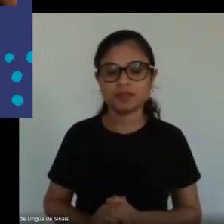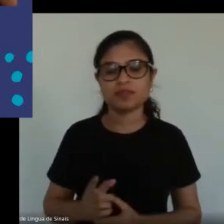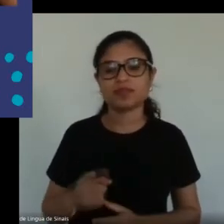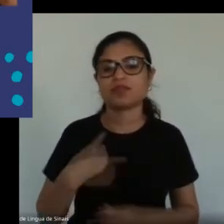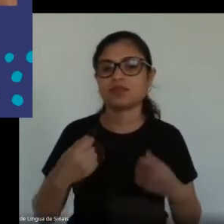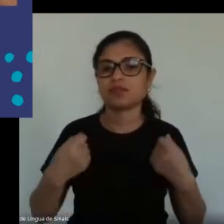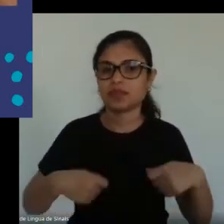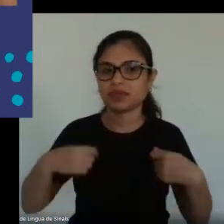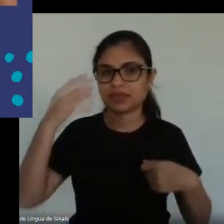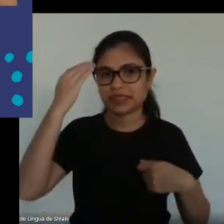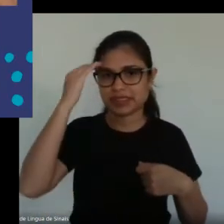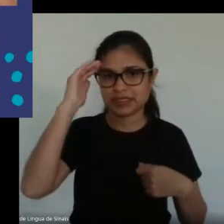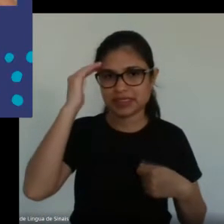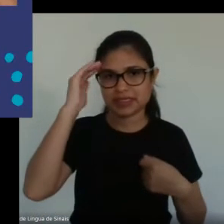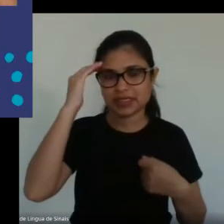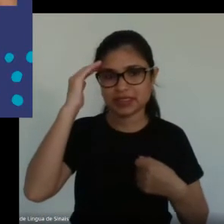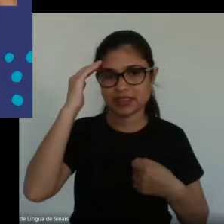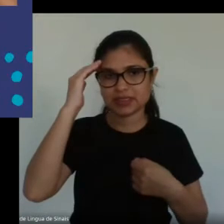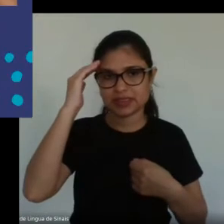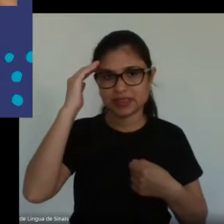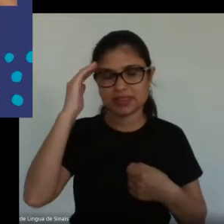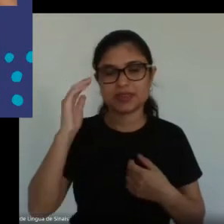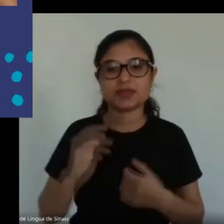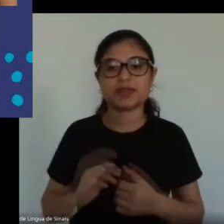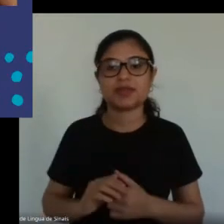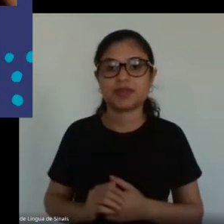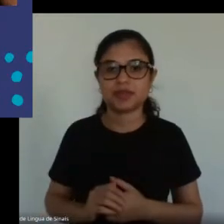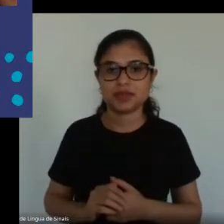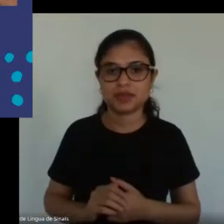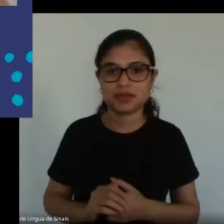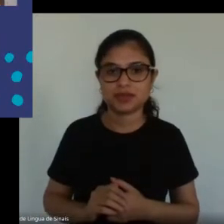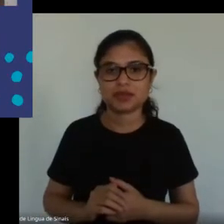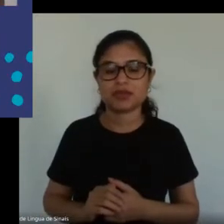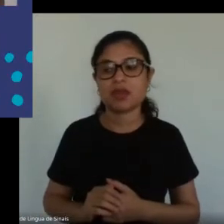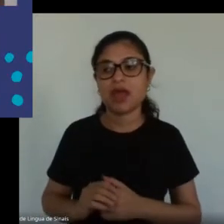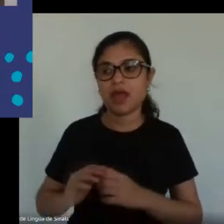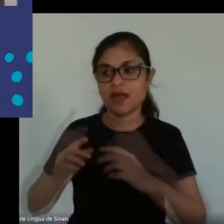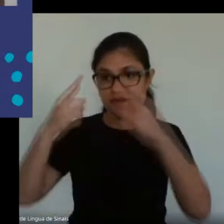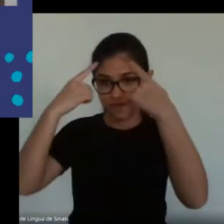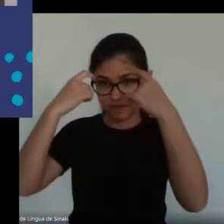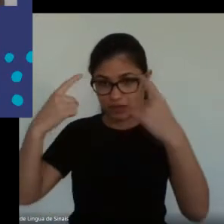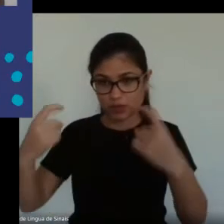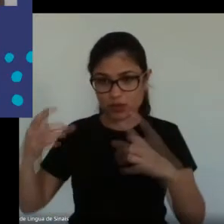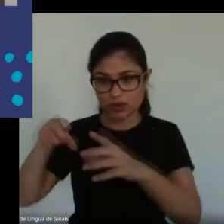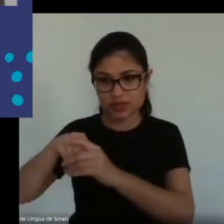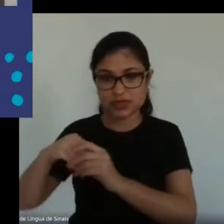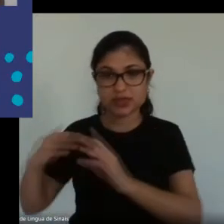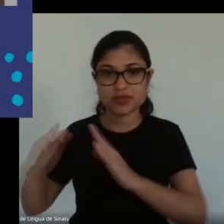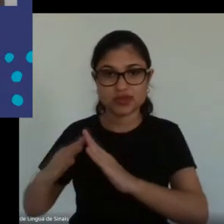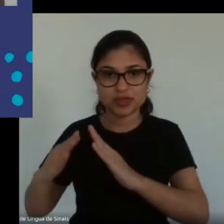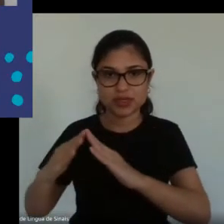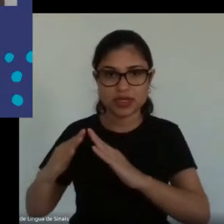A gente tem que entender uma coisa. A relação da violência doméstica,